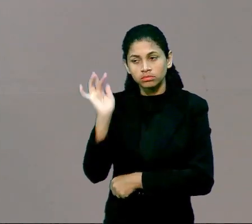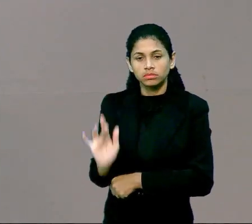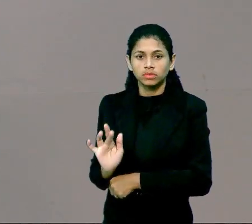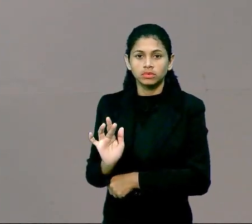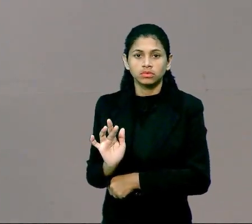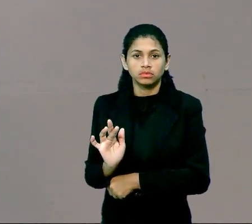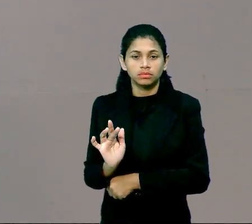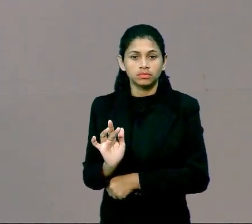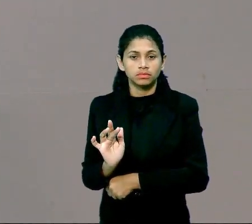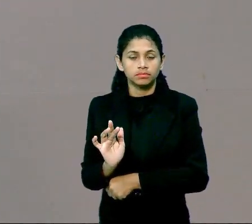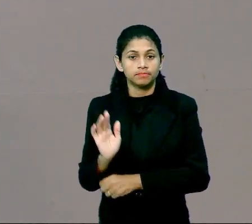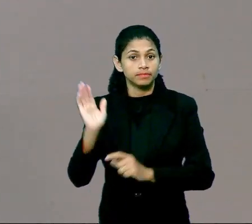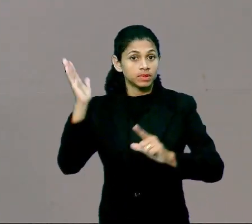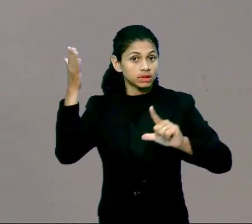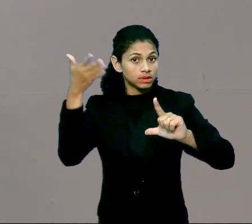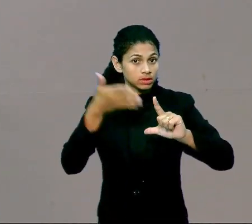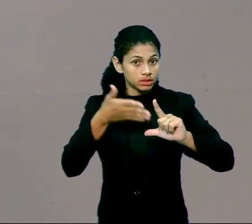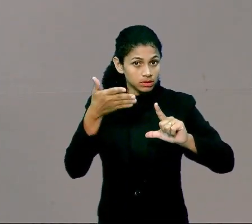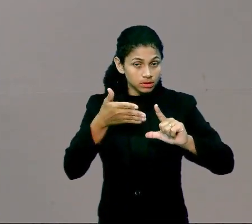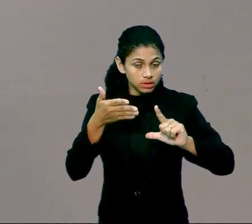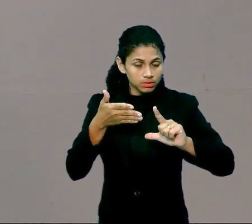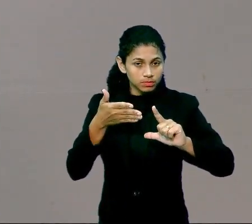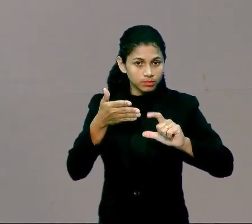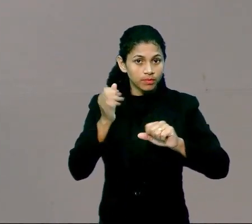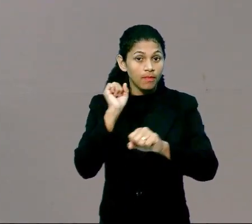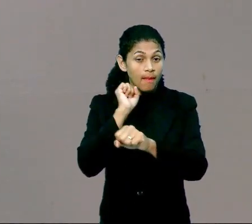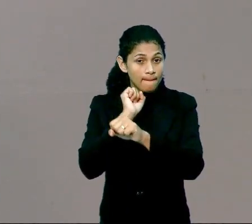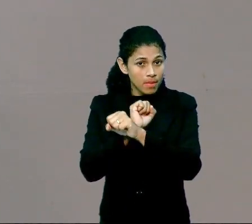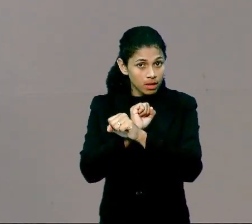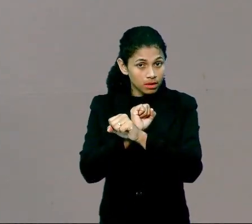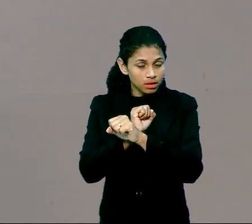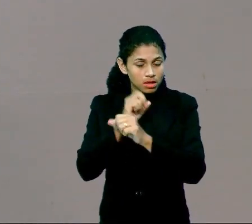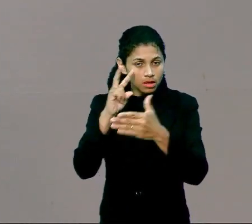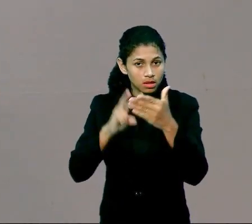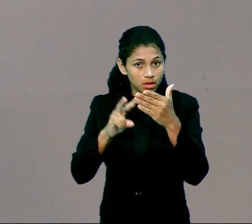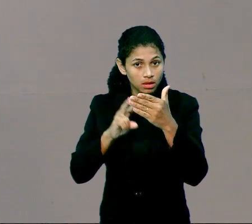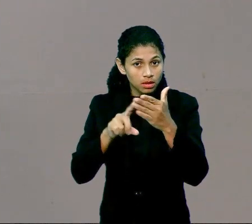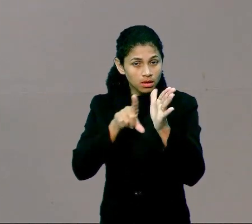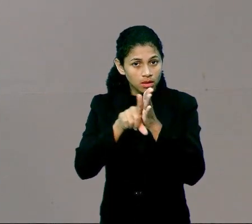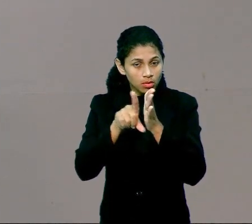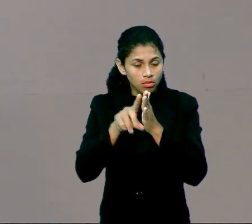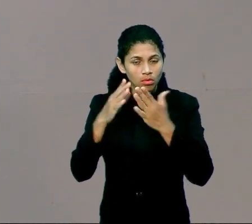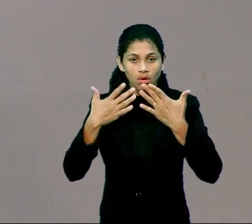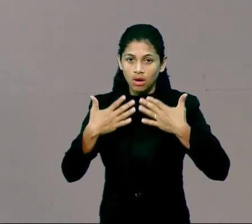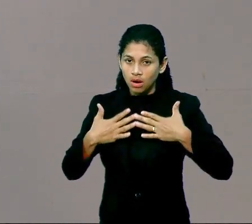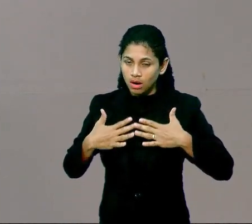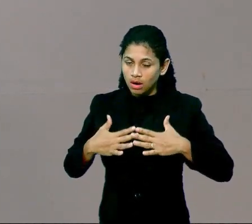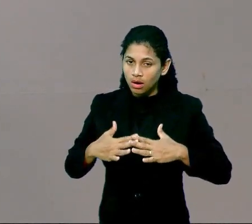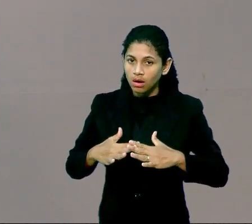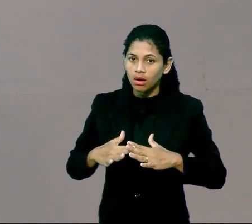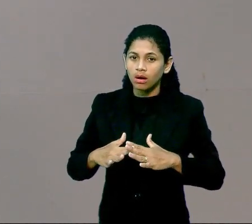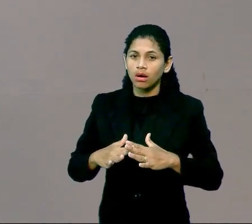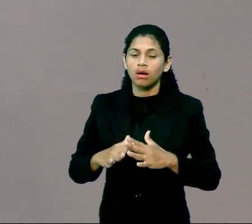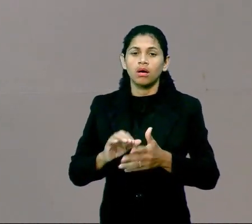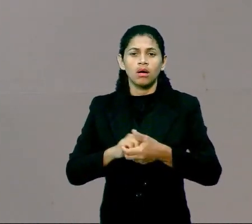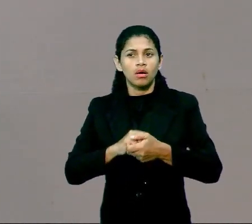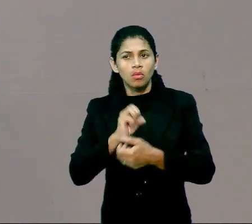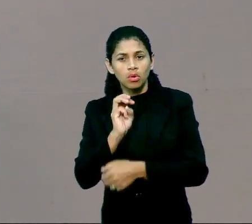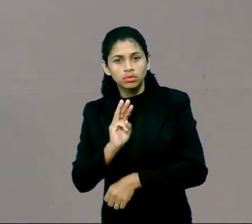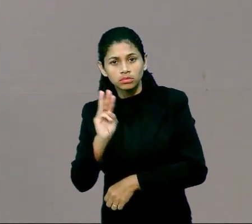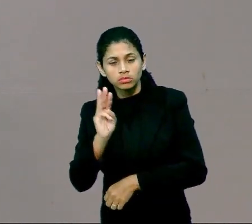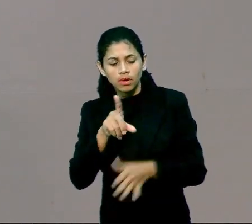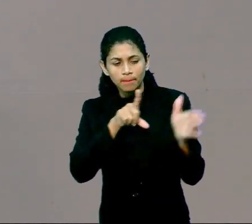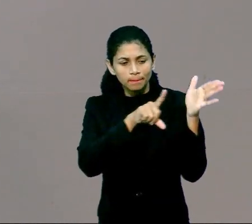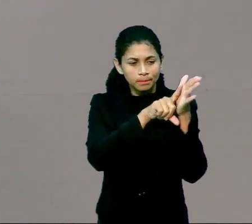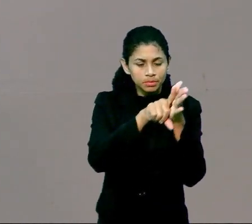vai acessar a plataforma, você vai parar, ler essa questão com calma, qualquer coisa, Googlezinho bonitinho, Enem 2016, tem